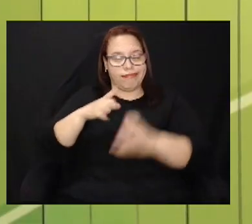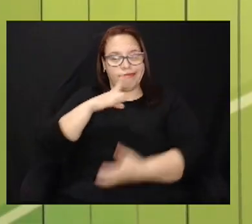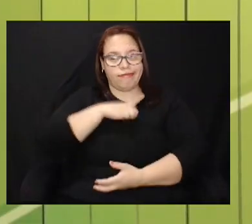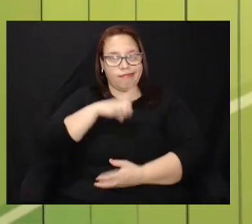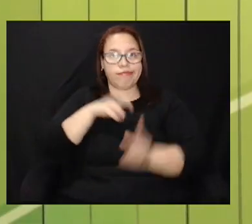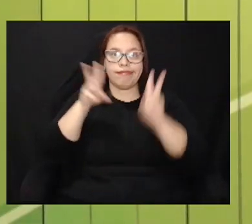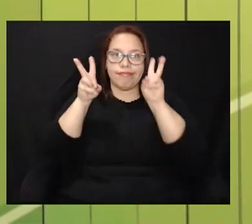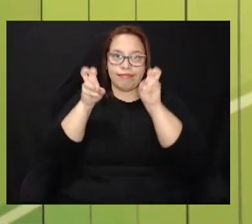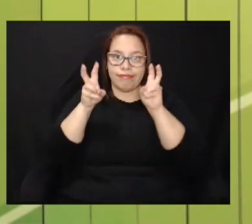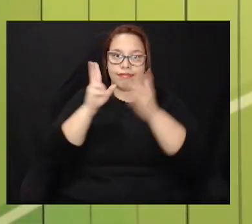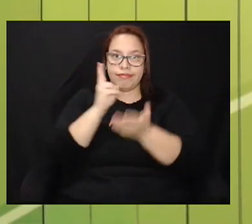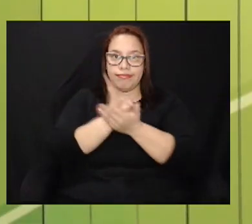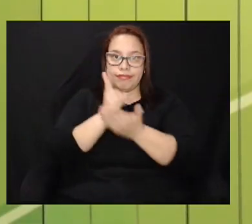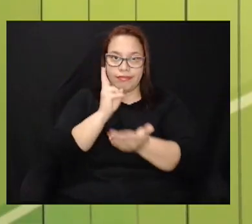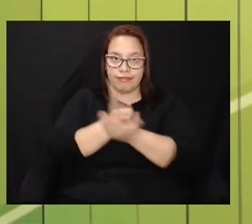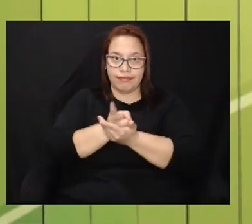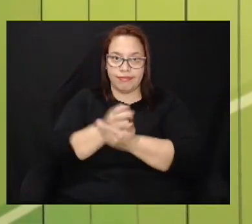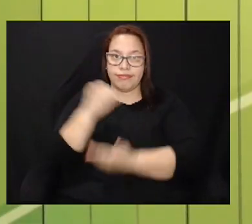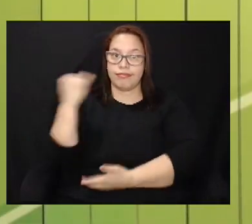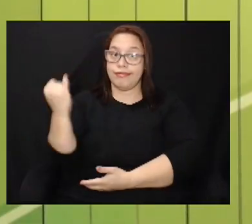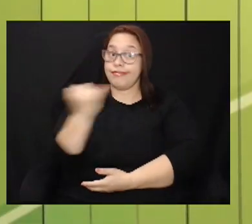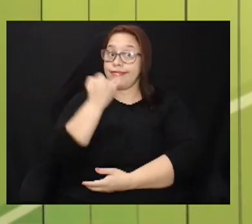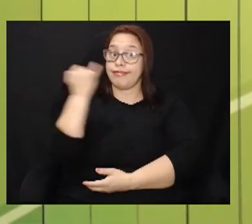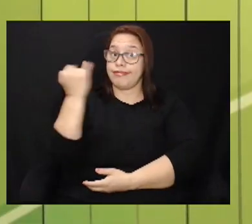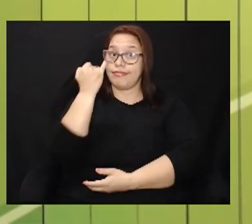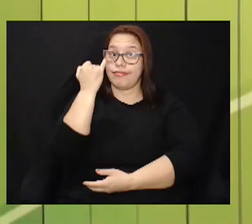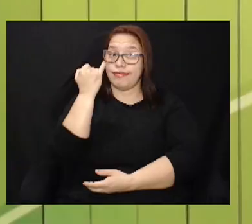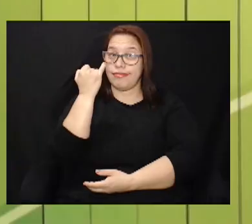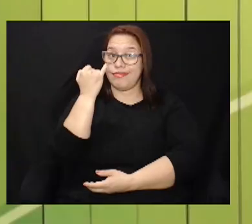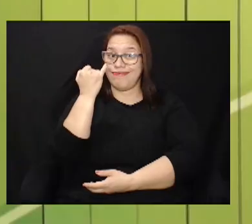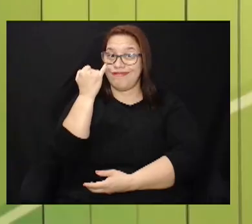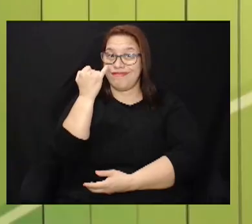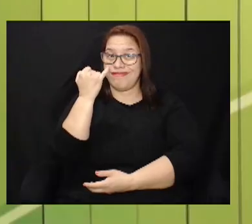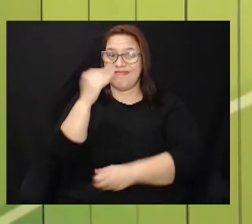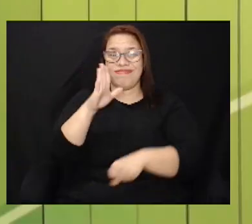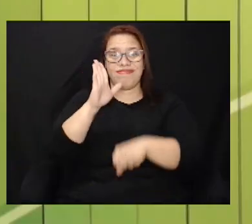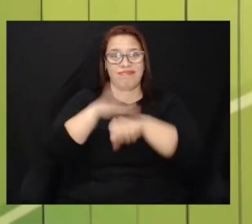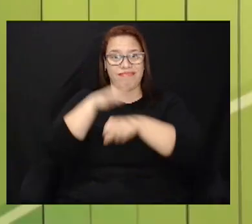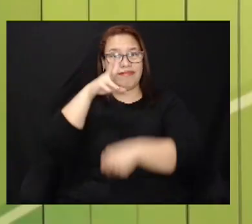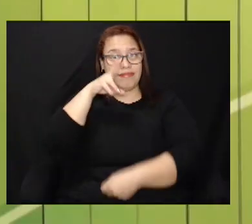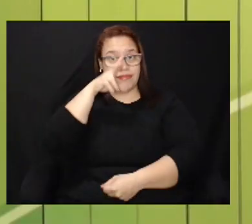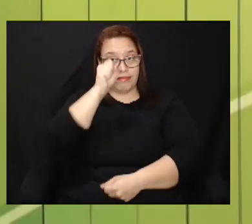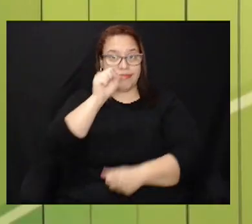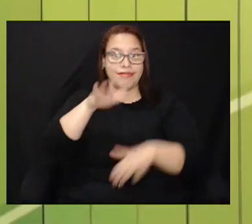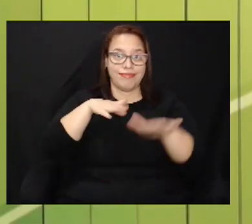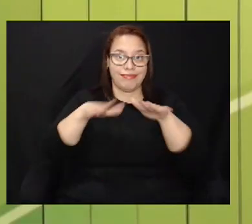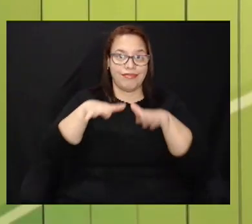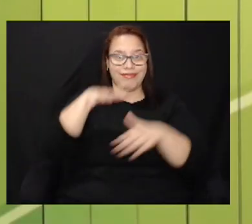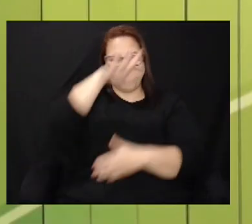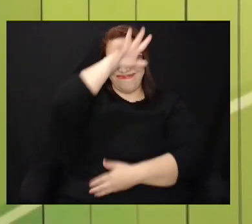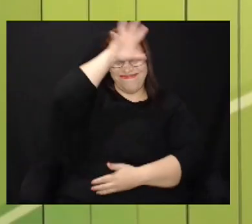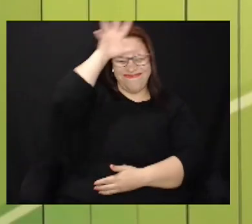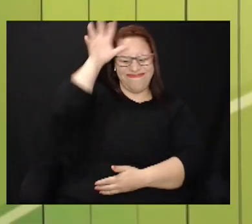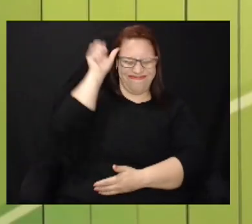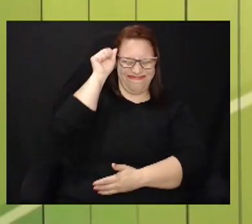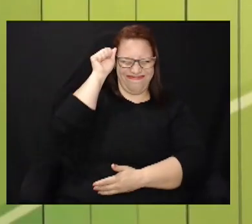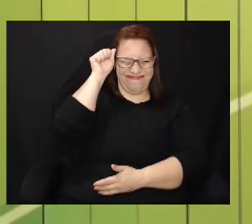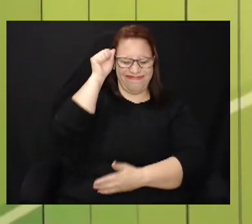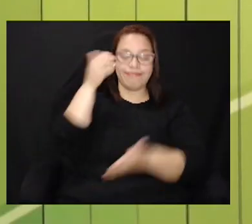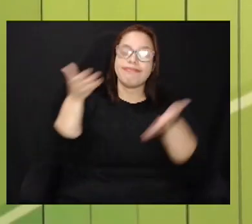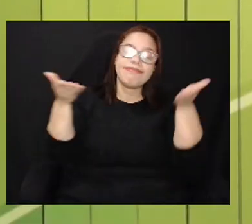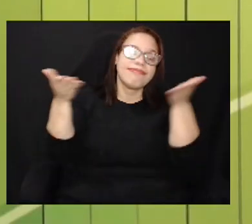sempre e muito importante, que ganha muito mais força nesse momento: a Amazônia. E hoje, o